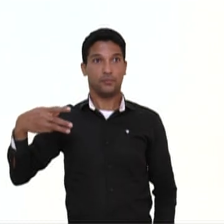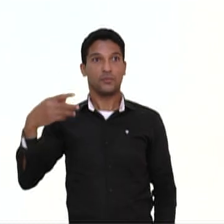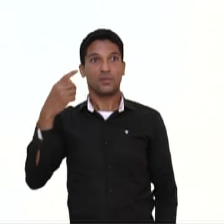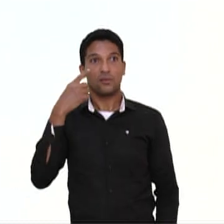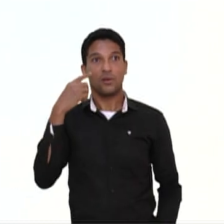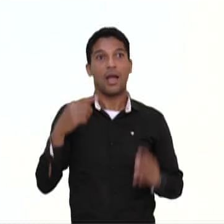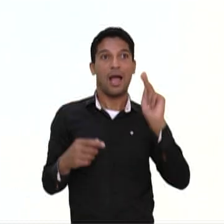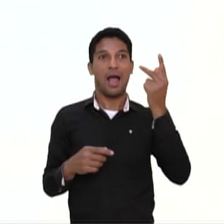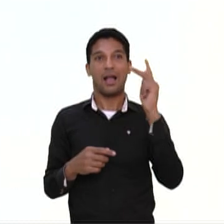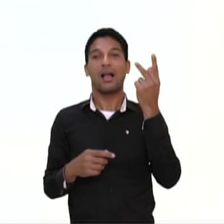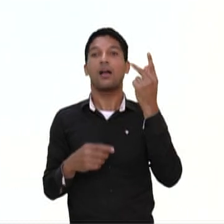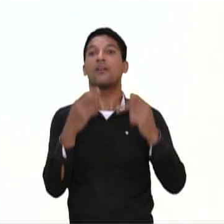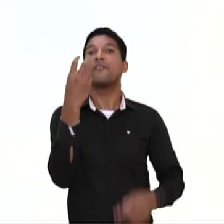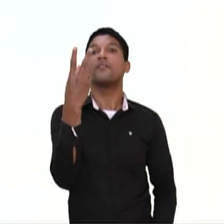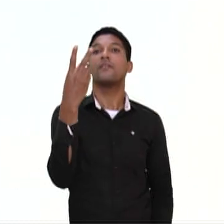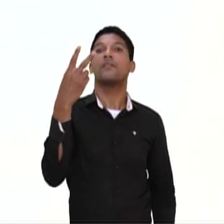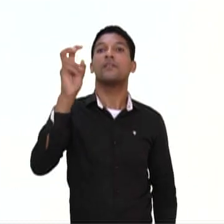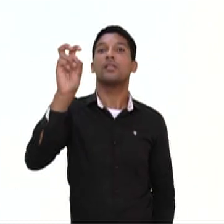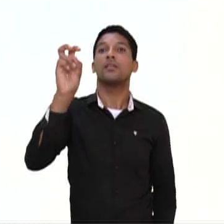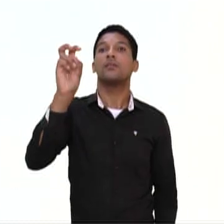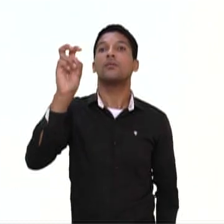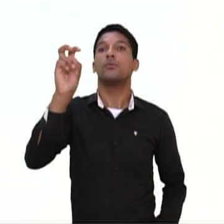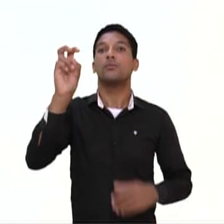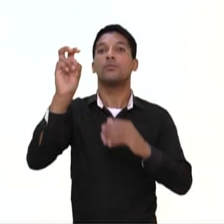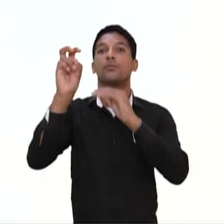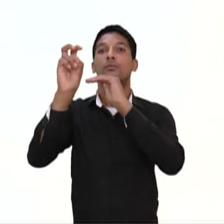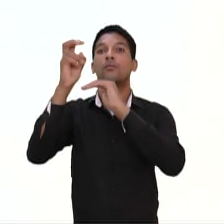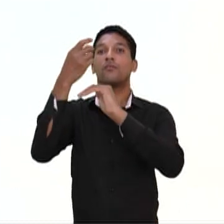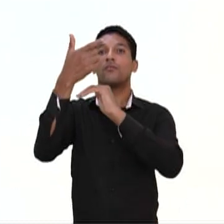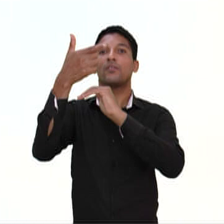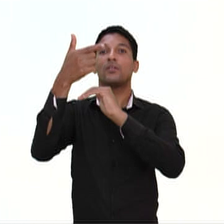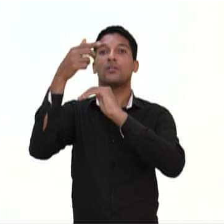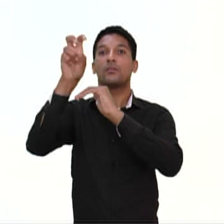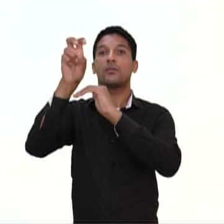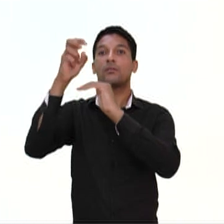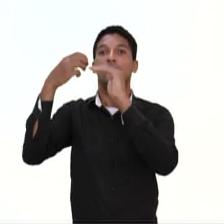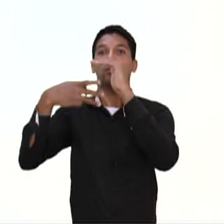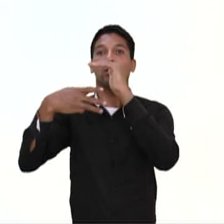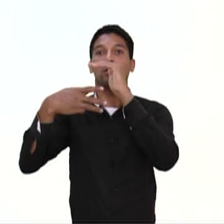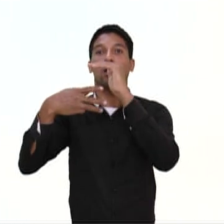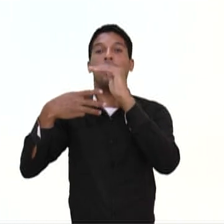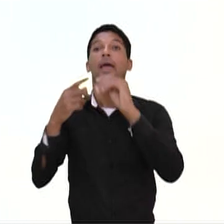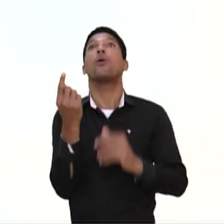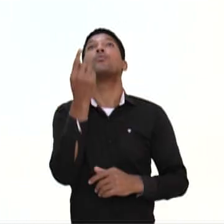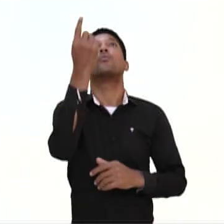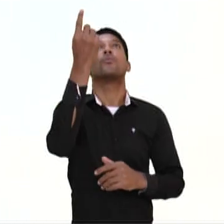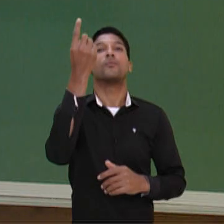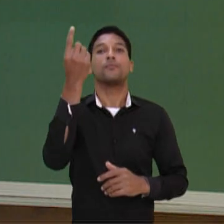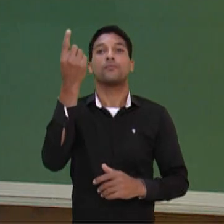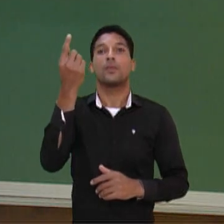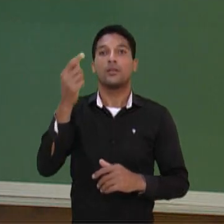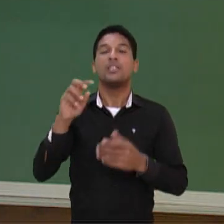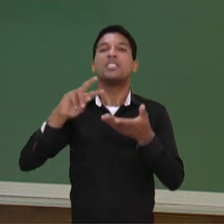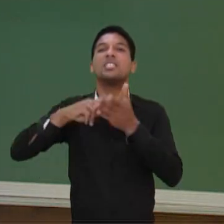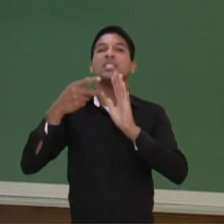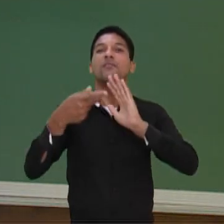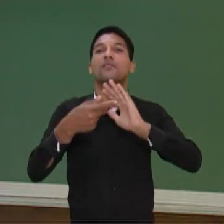essa é a altura máxima. Bem, quanto dá 25 terços? Seria 25 dividido por 3. Eu